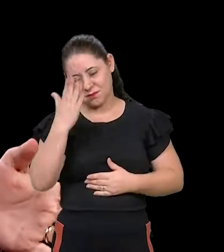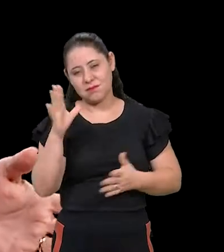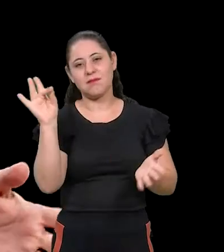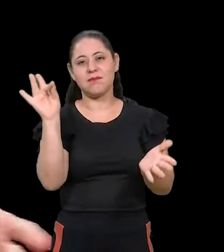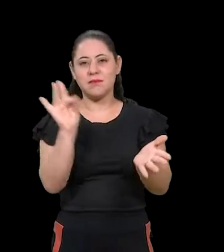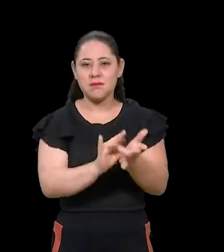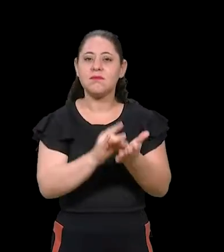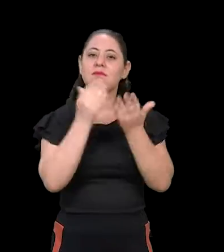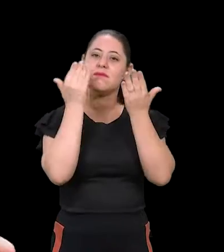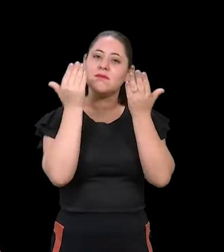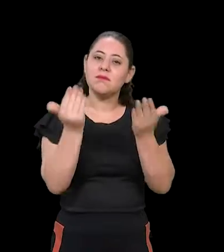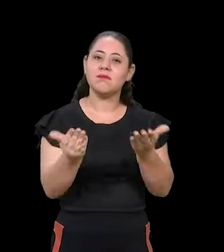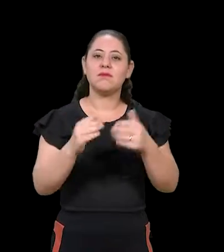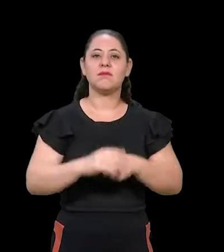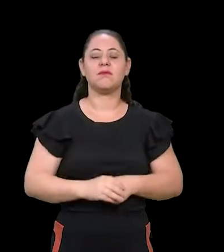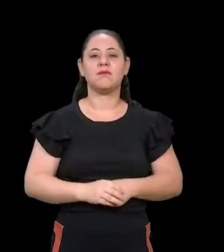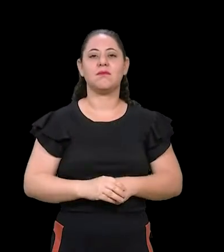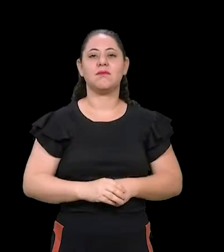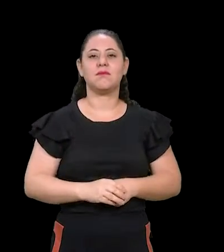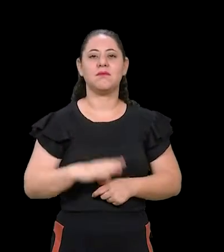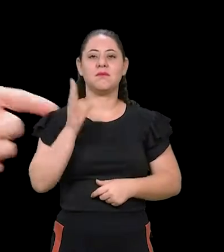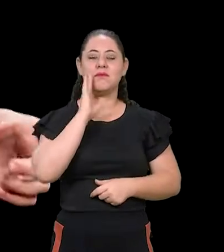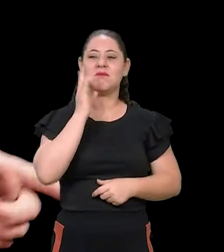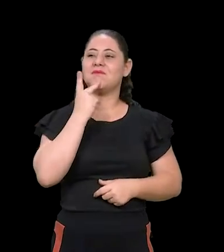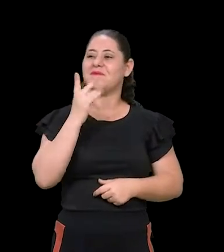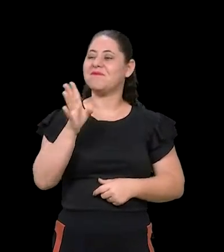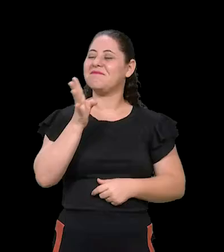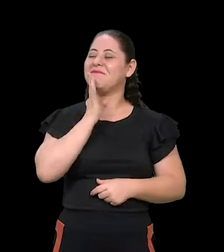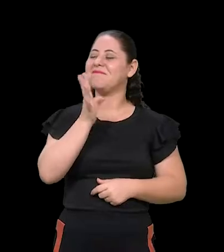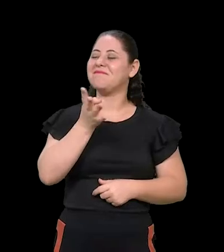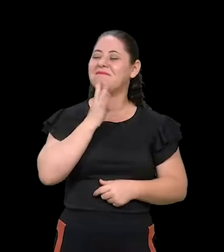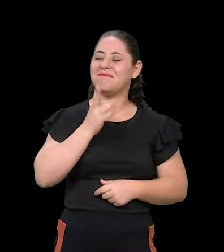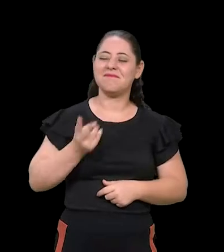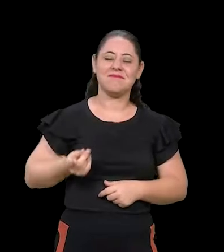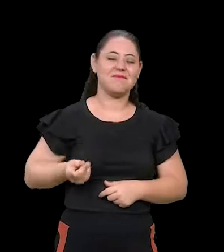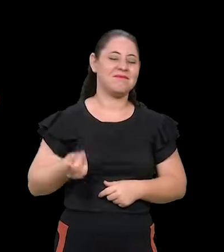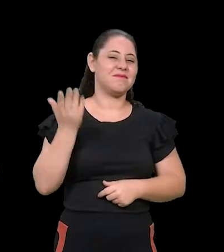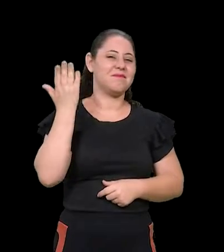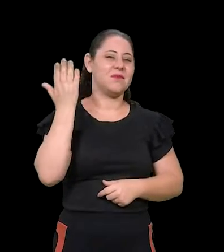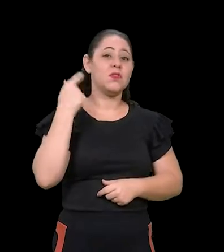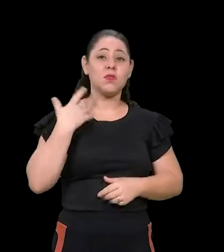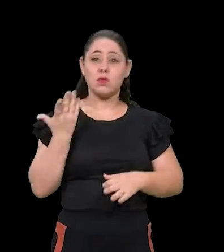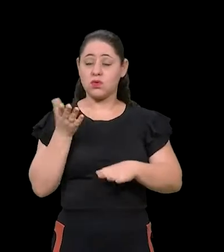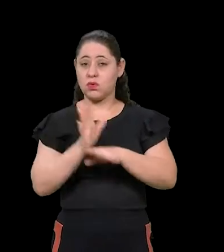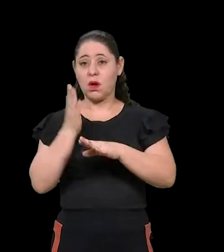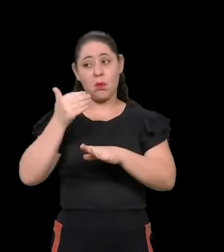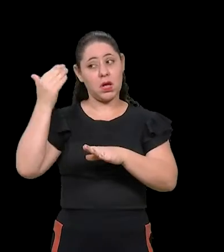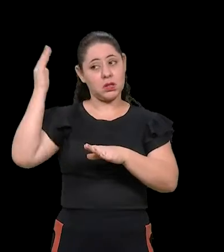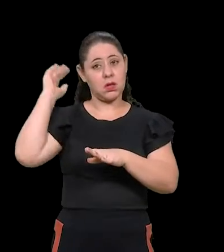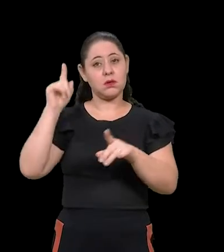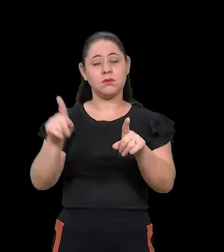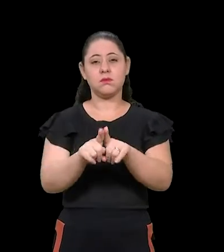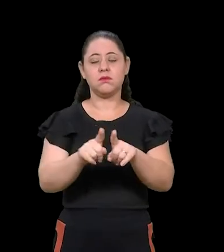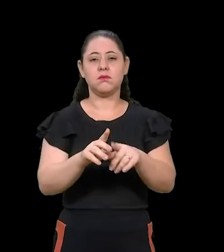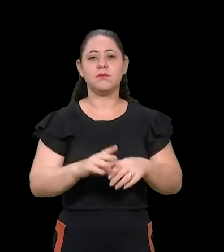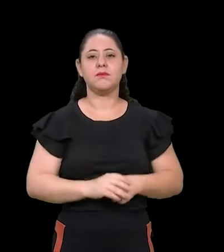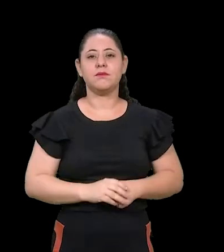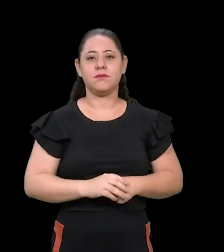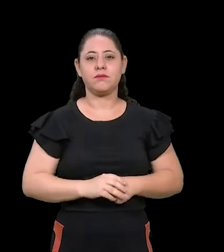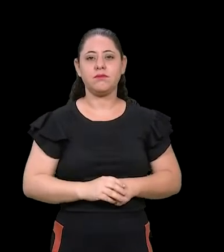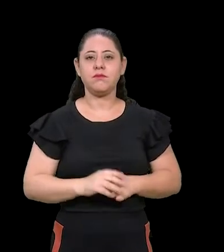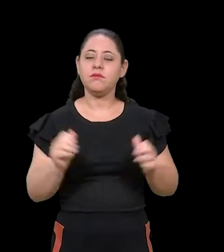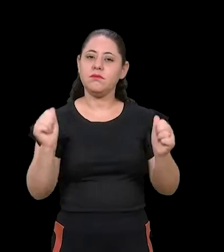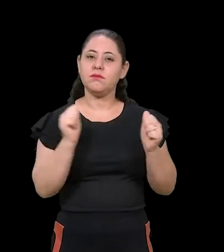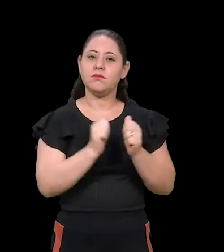muito fácil falar com você, porque eu já te conheço há bastante tempo. Você me ajudou na campanha também, lá atrás, né? Fez junto comigo lá, me ajudou